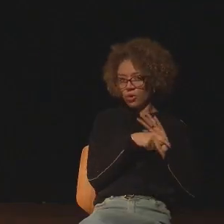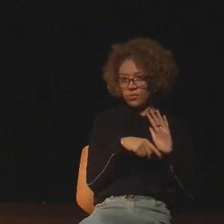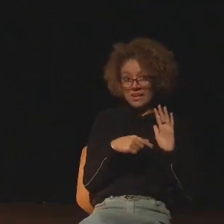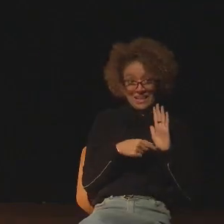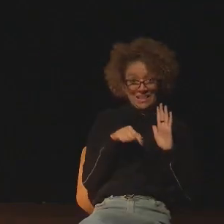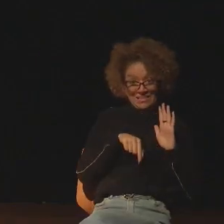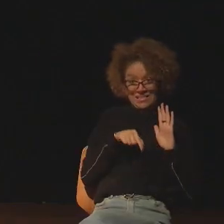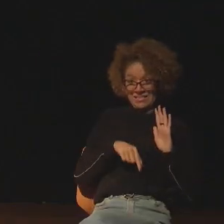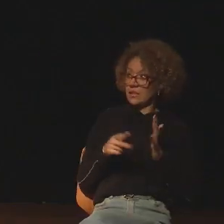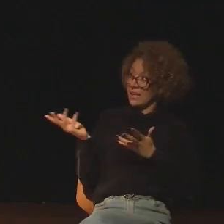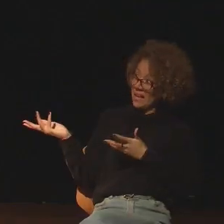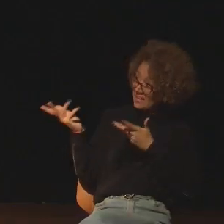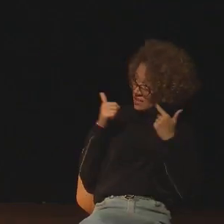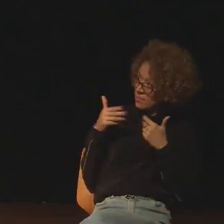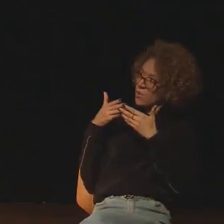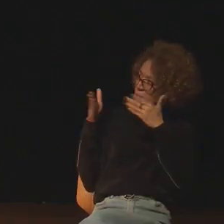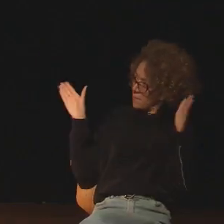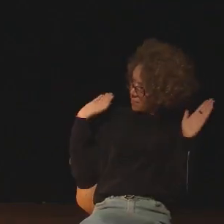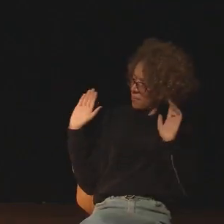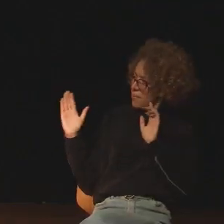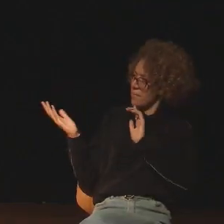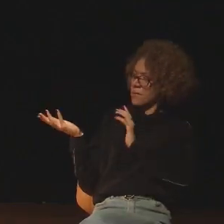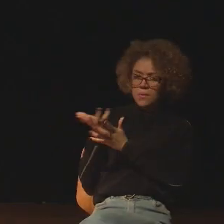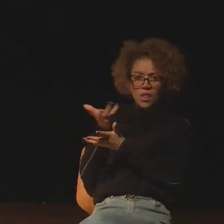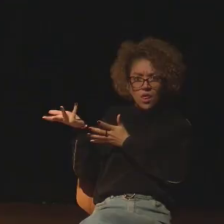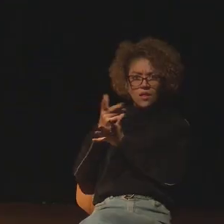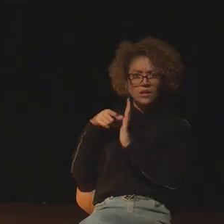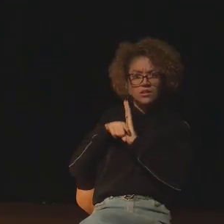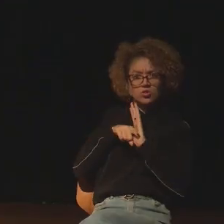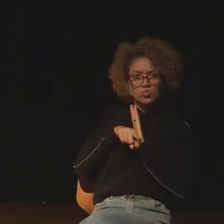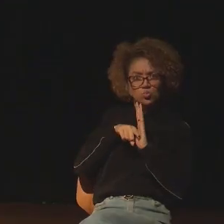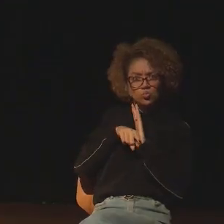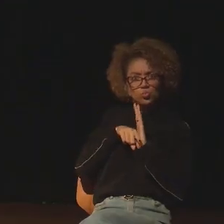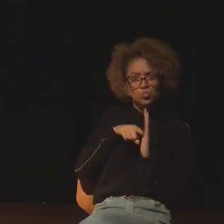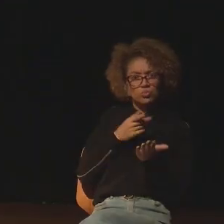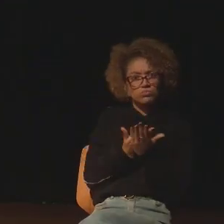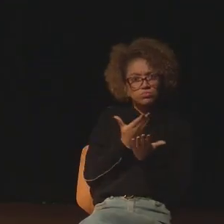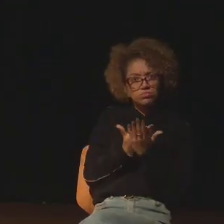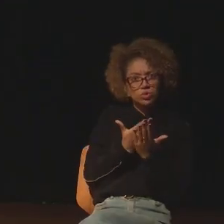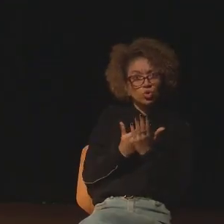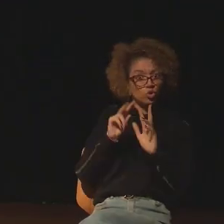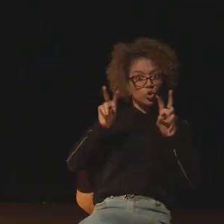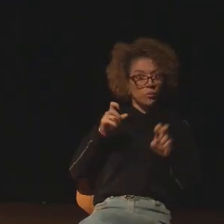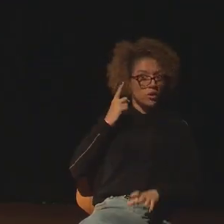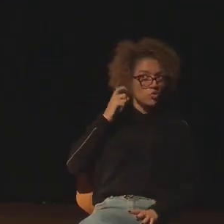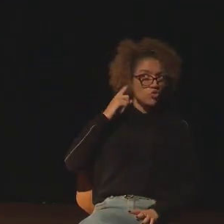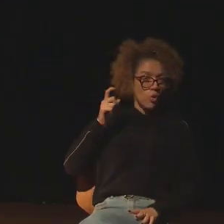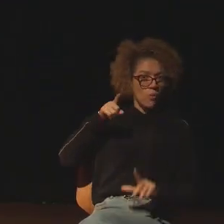nos recebeu, o MASP fez medições, estudos de medição, o MASP readequou